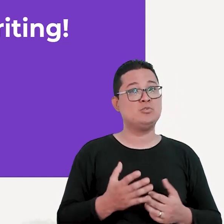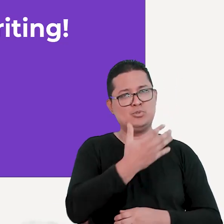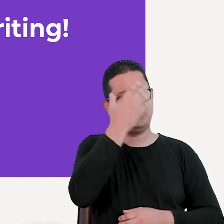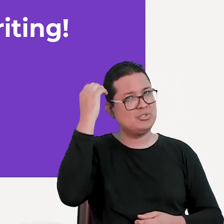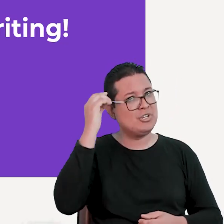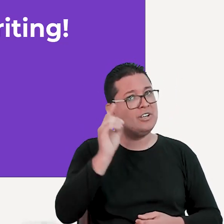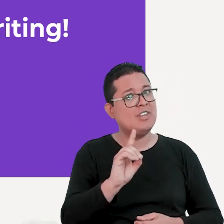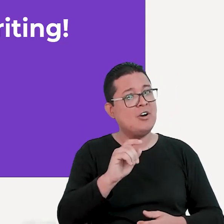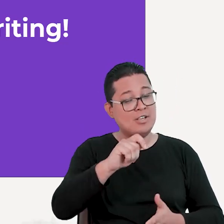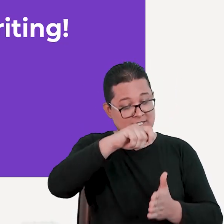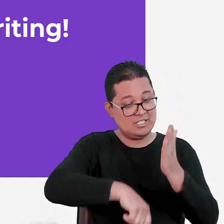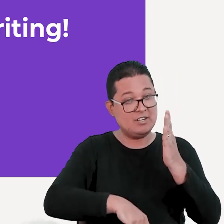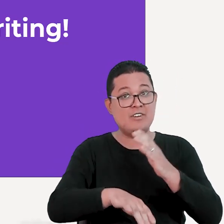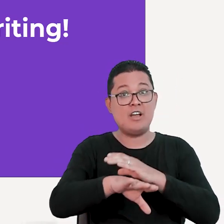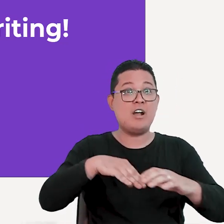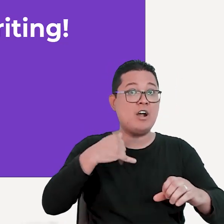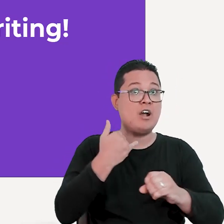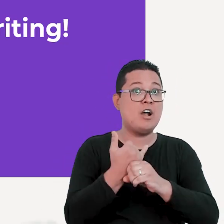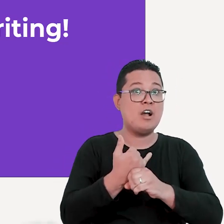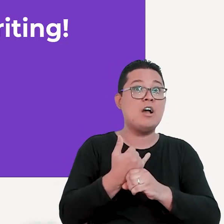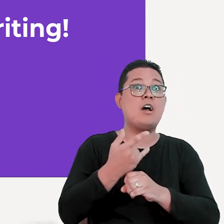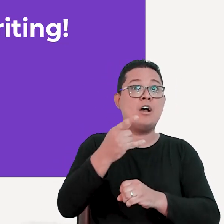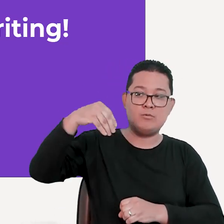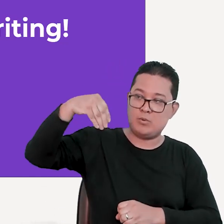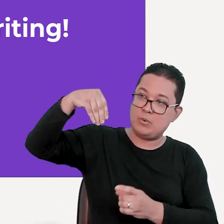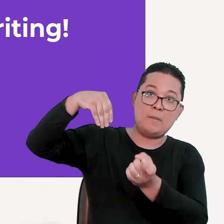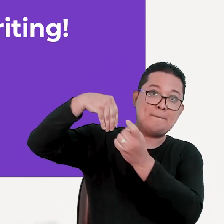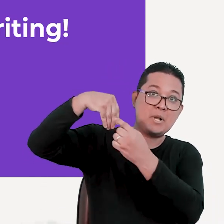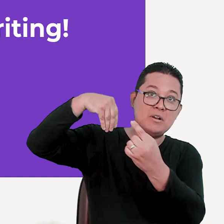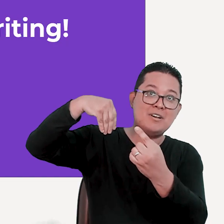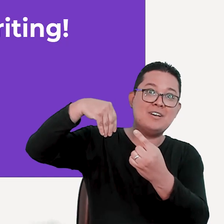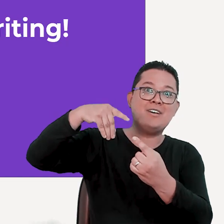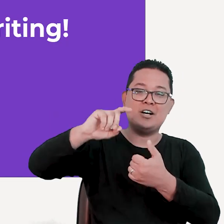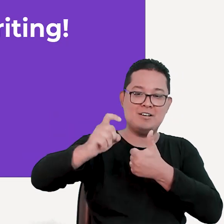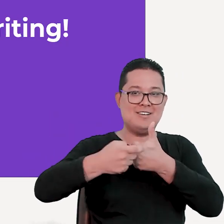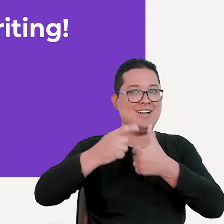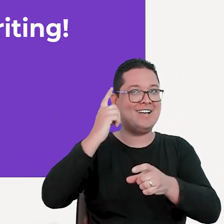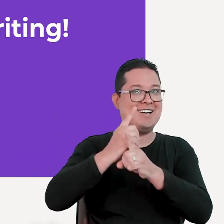de se inscrever no canal, ativar as notificações, deixar aquele